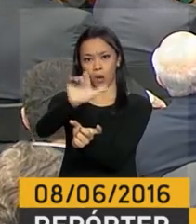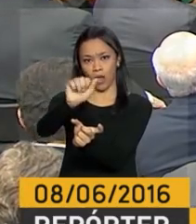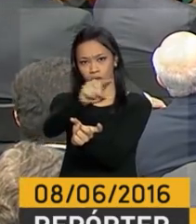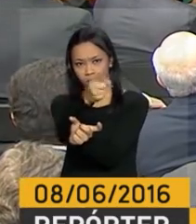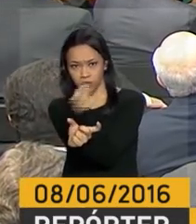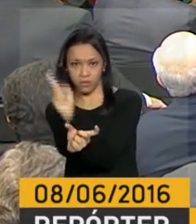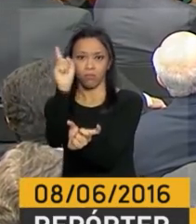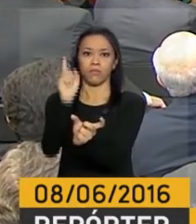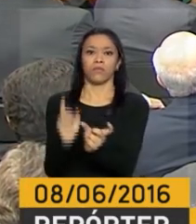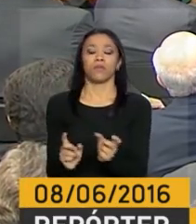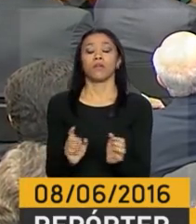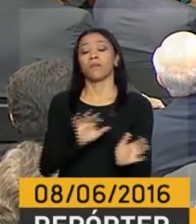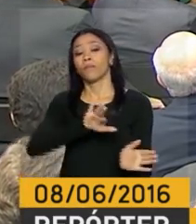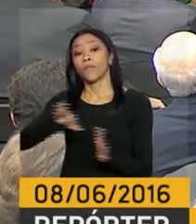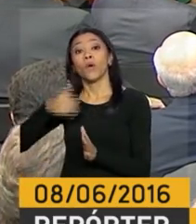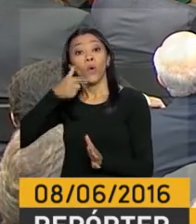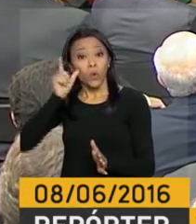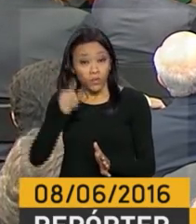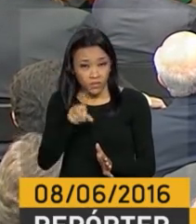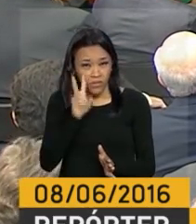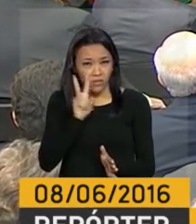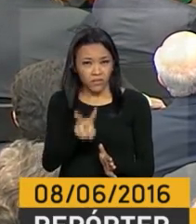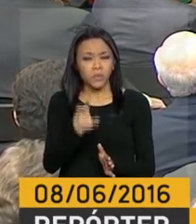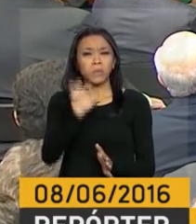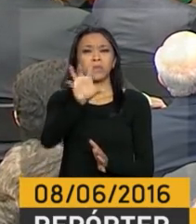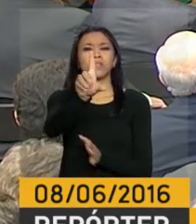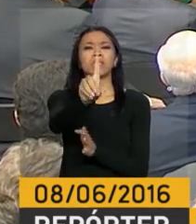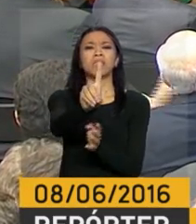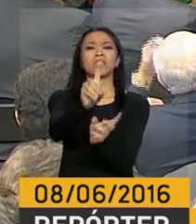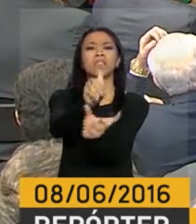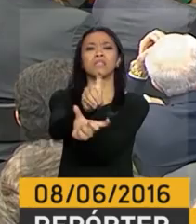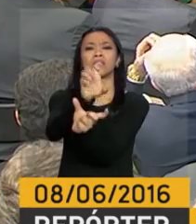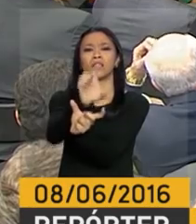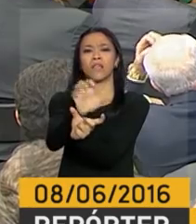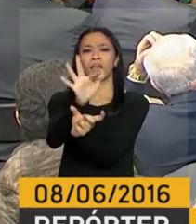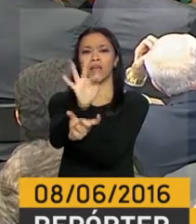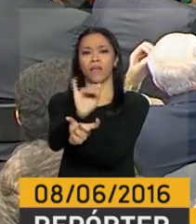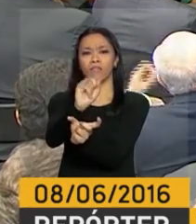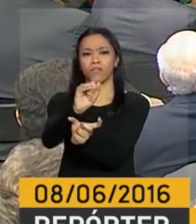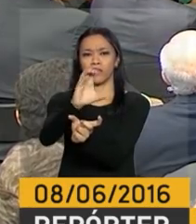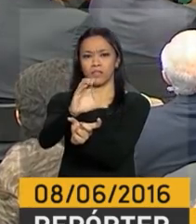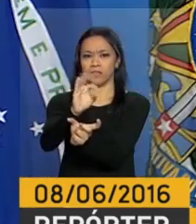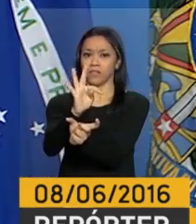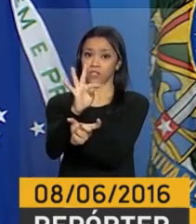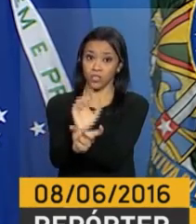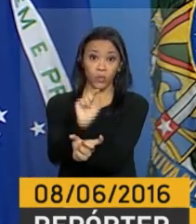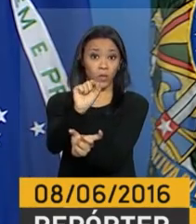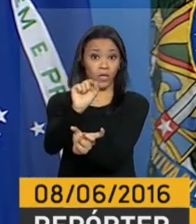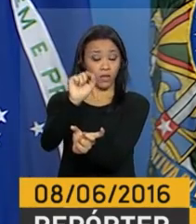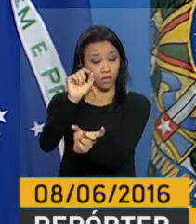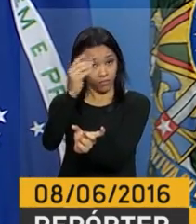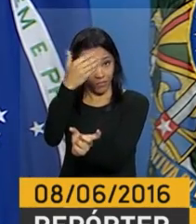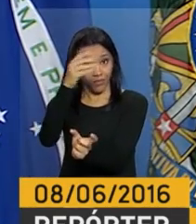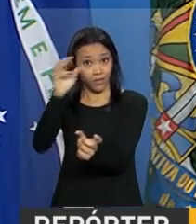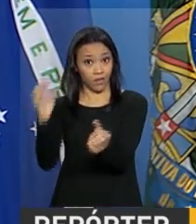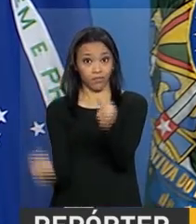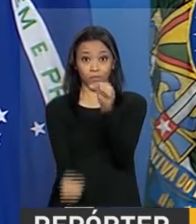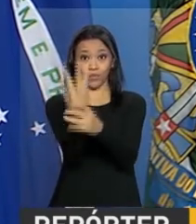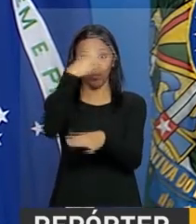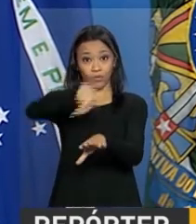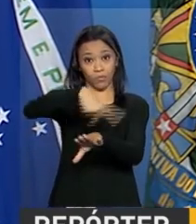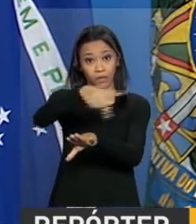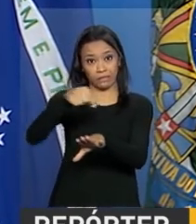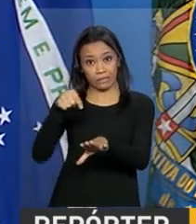notícias do chamado déficit que se estabeleceu no estado brasileiro no primeiro momento